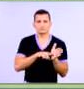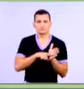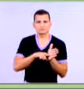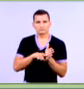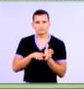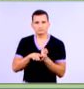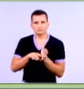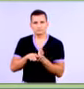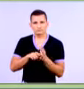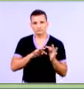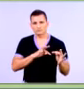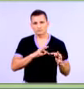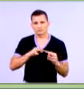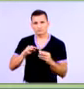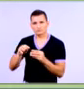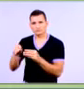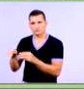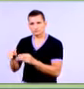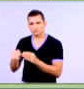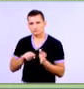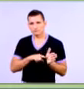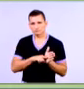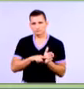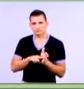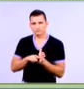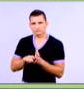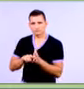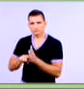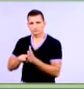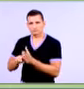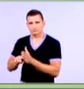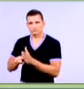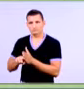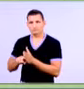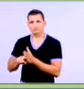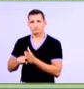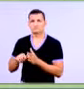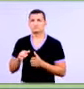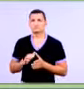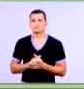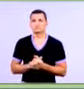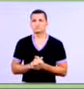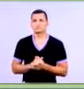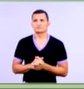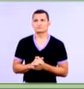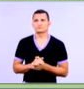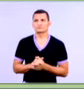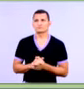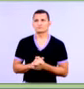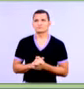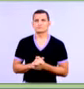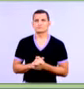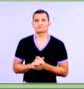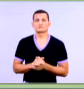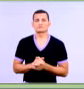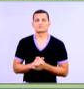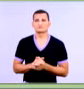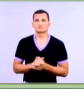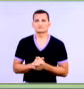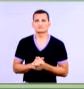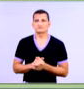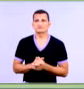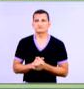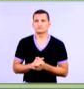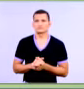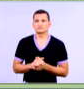as posições para estabelecer. Quando eu caio fora, falar, não tem mais nenhum elemento. Aí eu posso dizer que o 15 não está aí. Então,